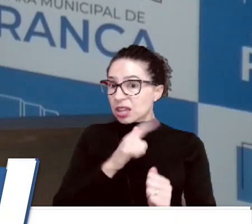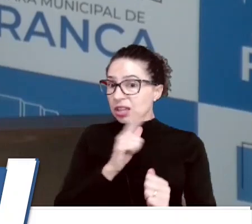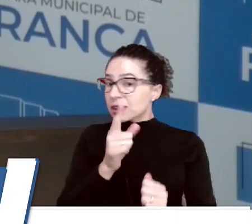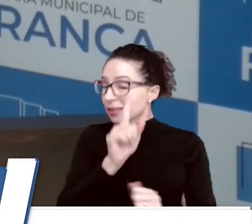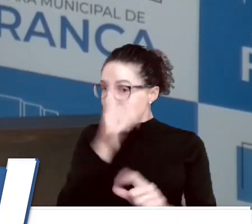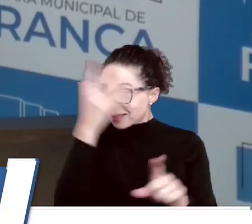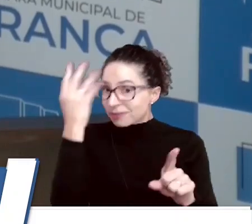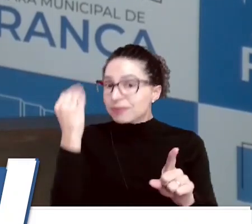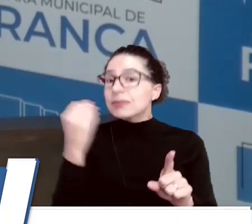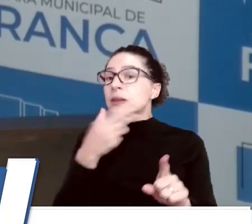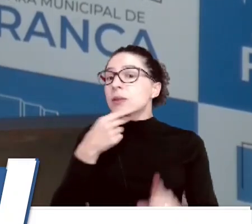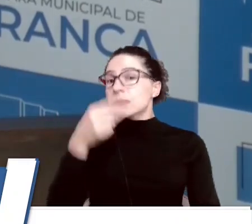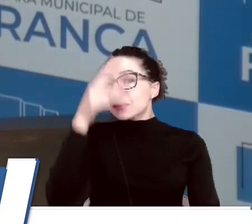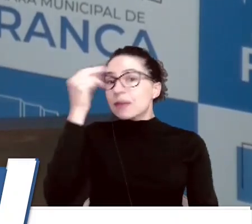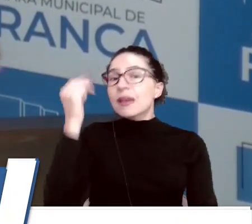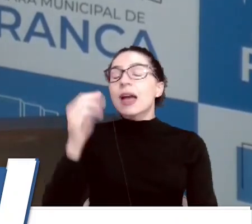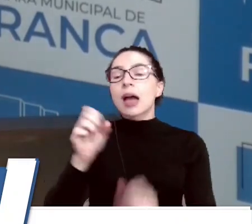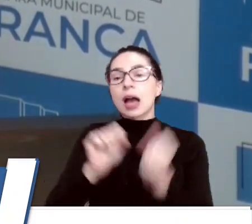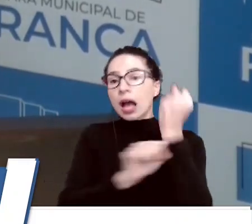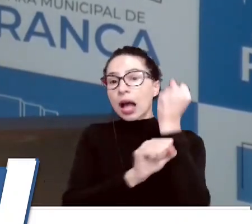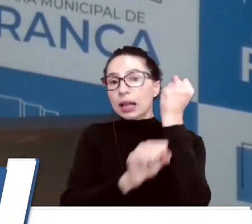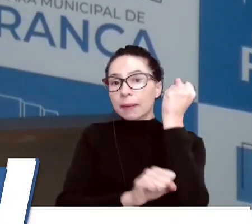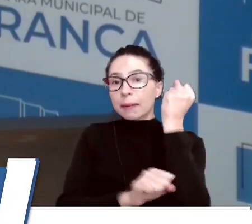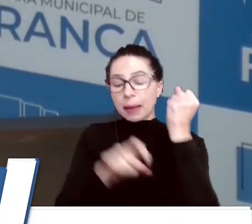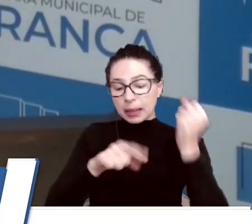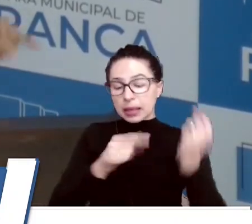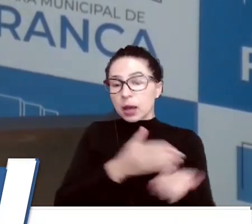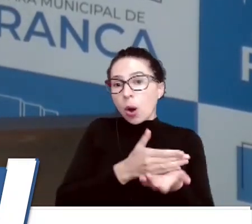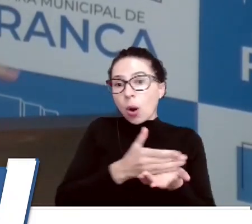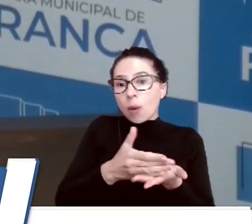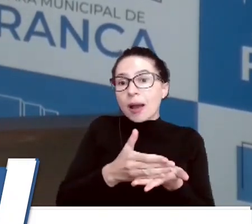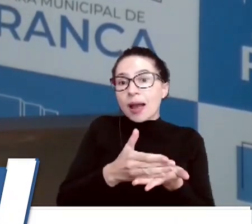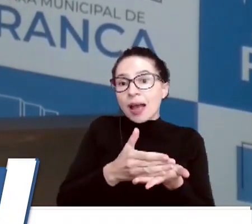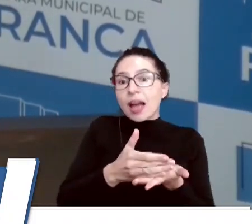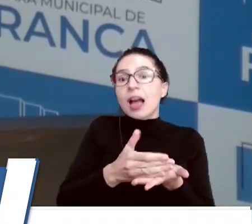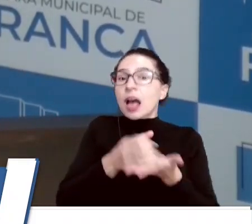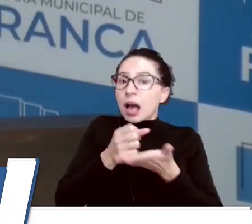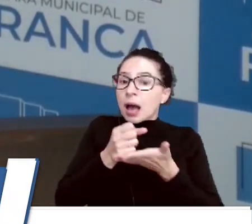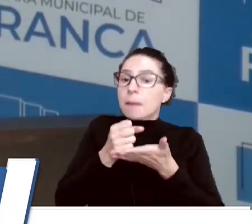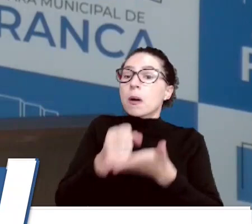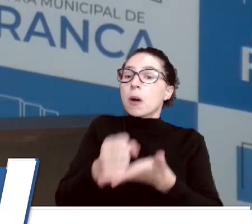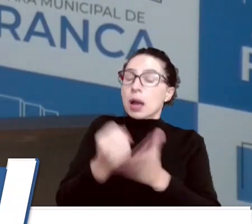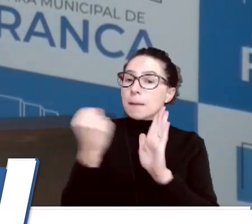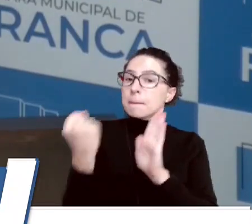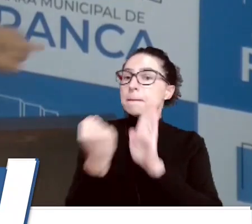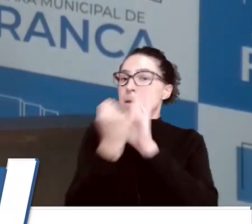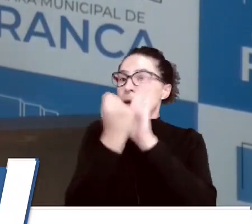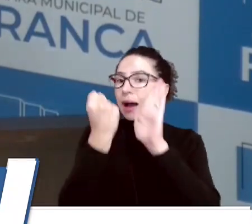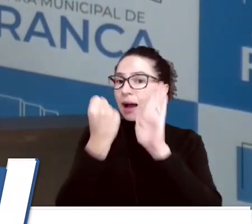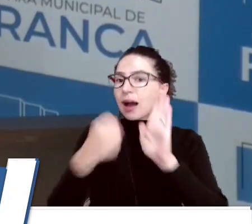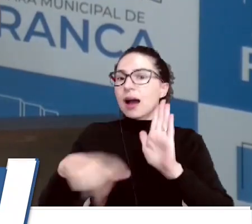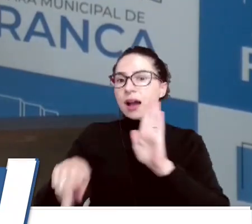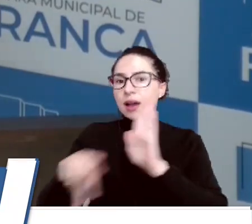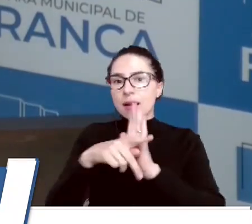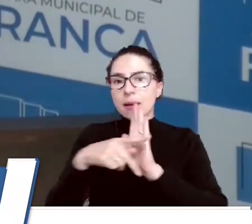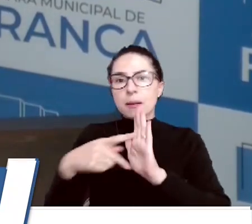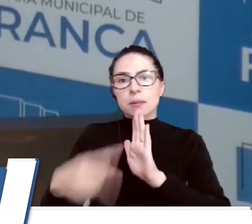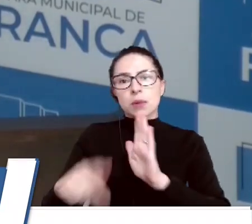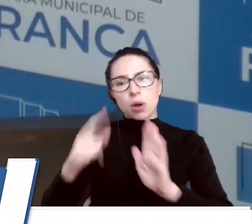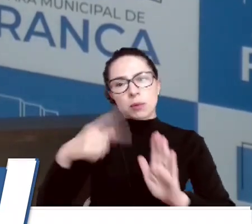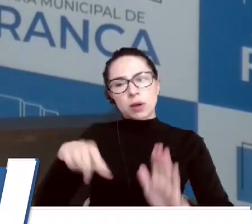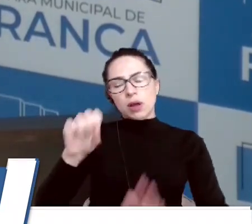prefeito, que a Sabesp começa aqui levando um patrimônio, que era o patrimônio da nossa